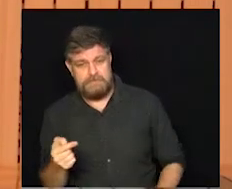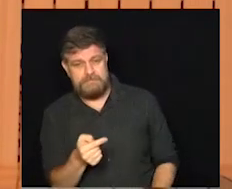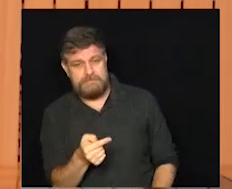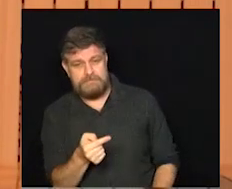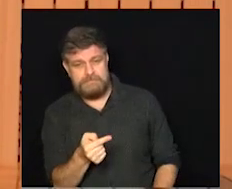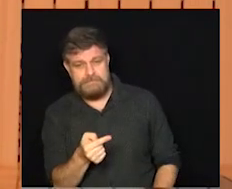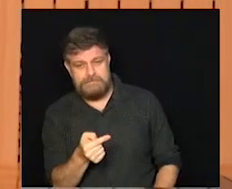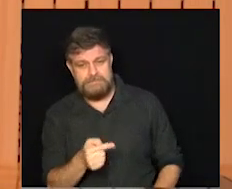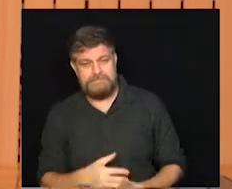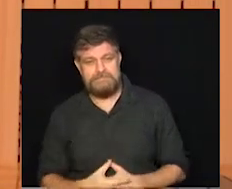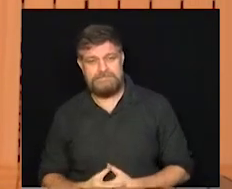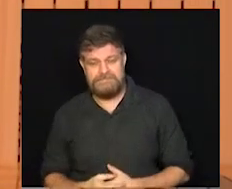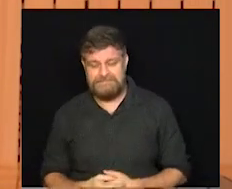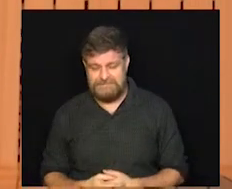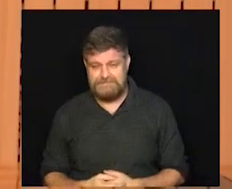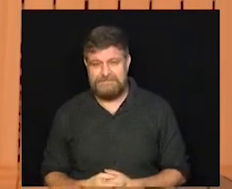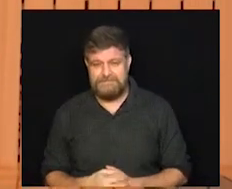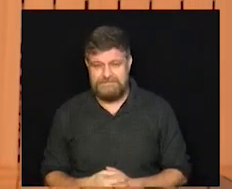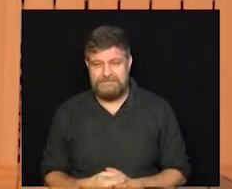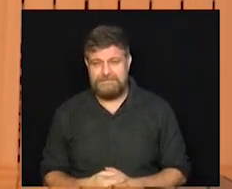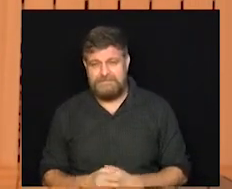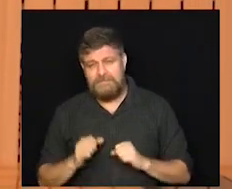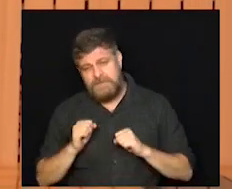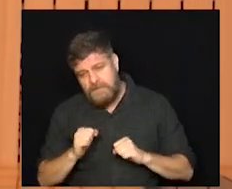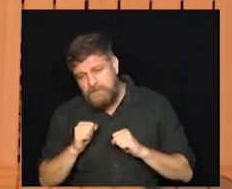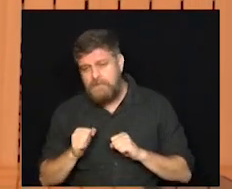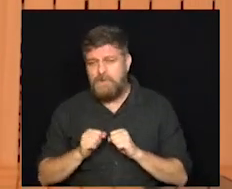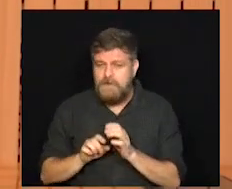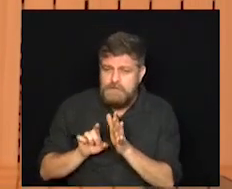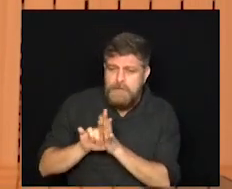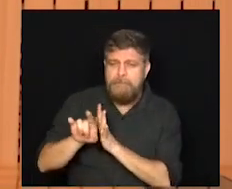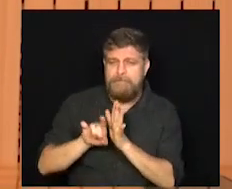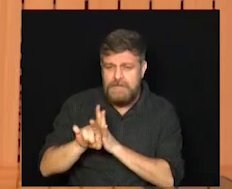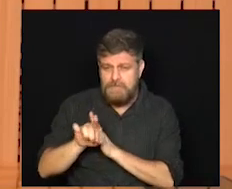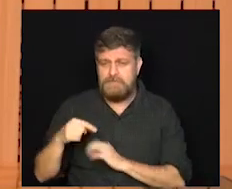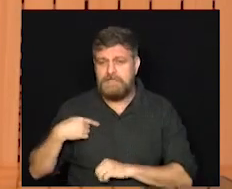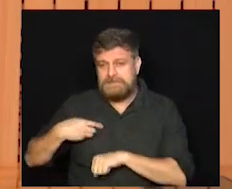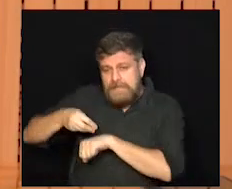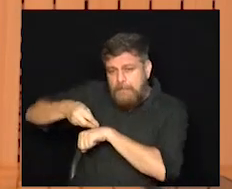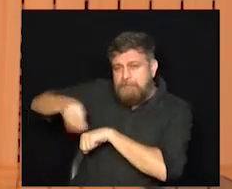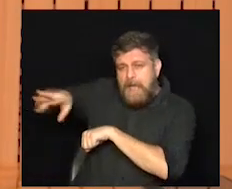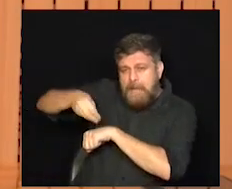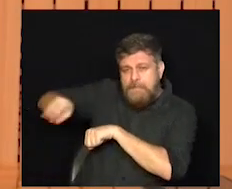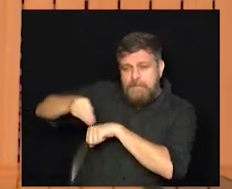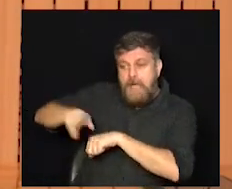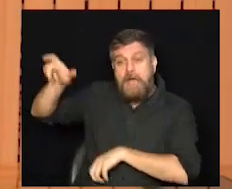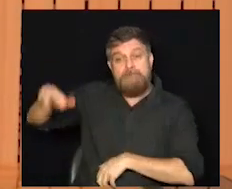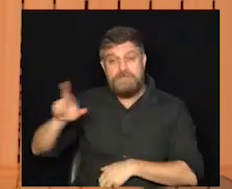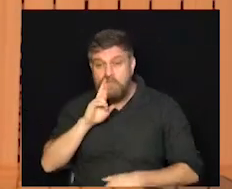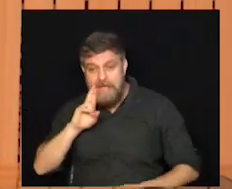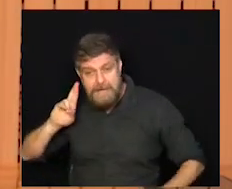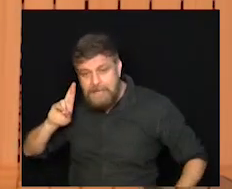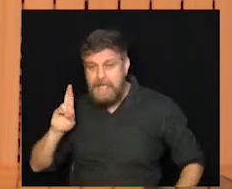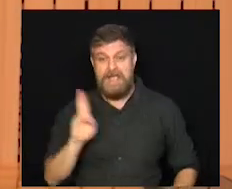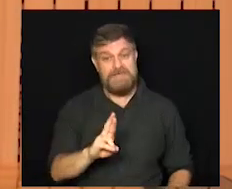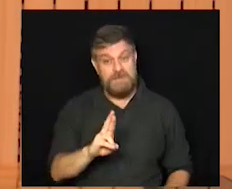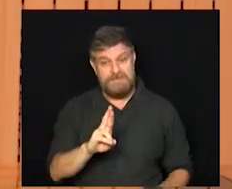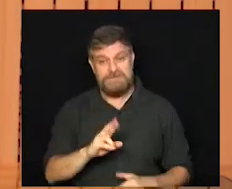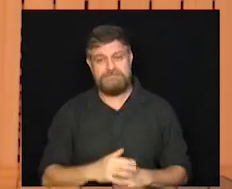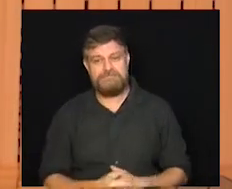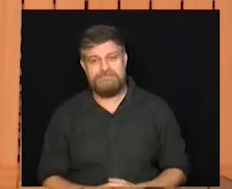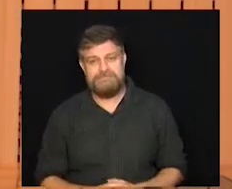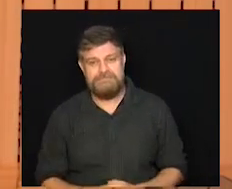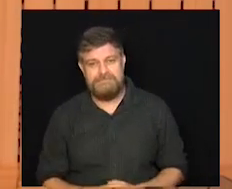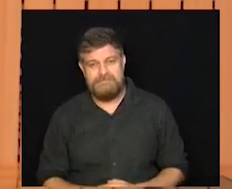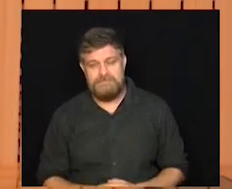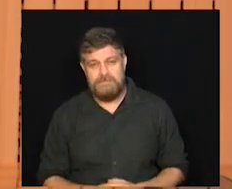97829 3776. Pode mandar a sua pergunta, a gente encaminha aqui para os nossos convidados e responde na medida do possível. Se